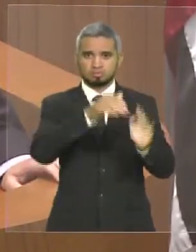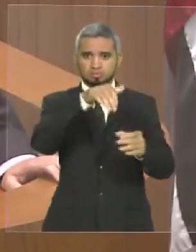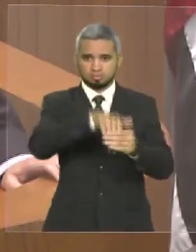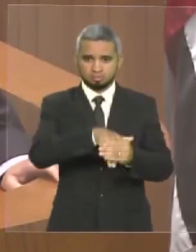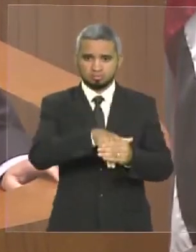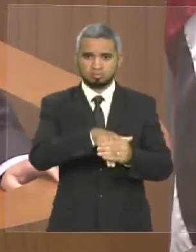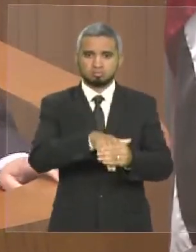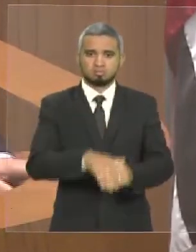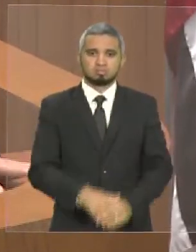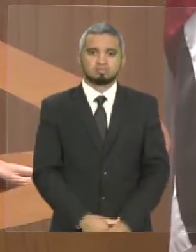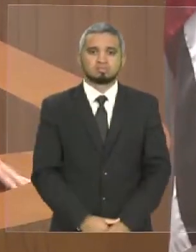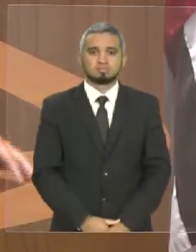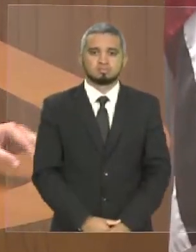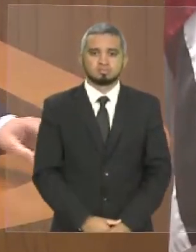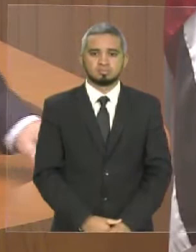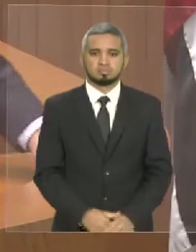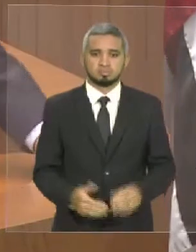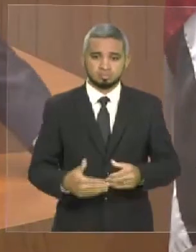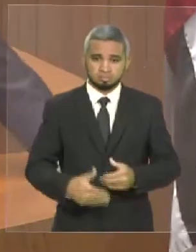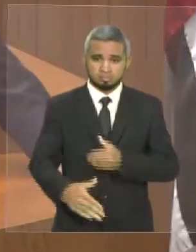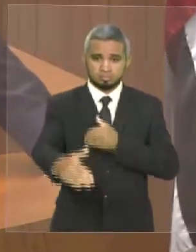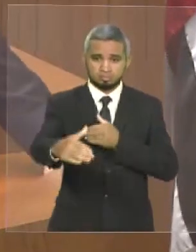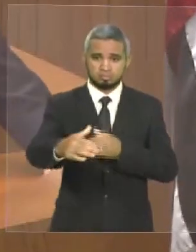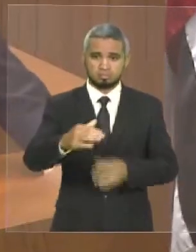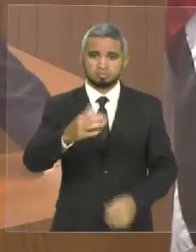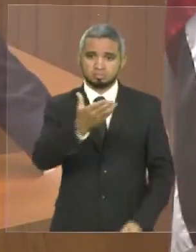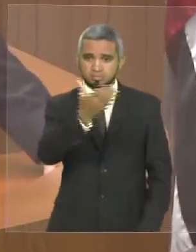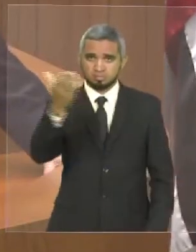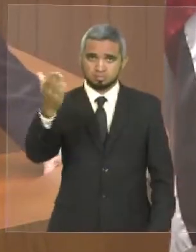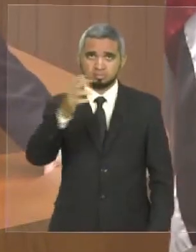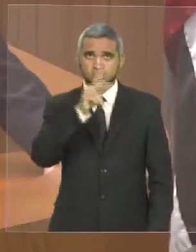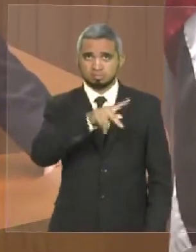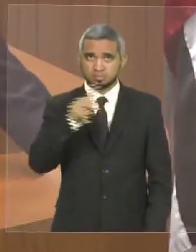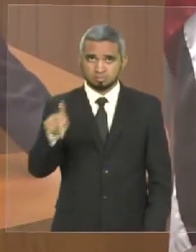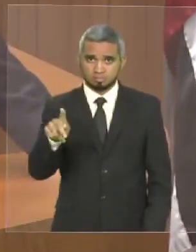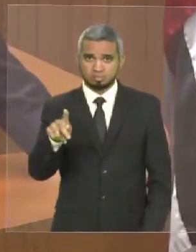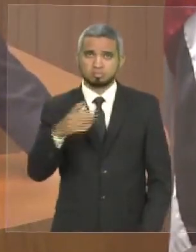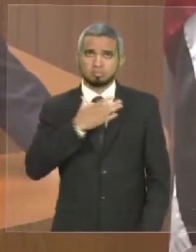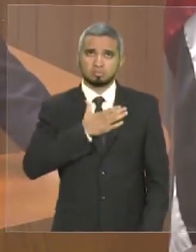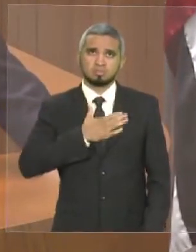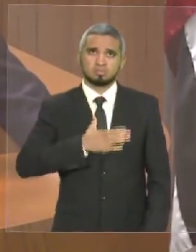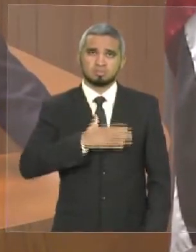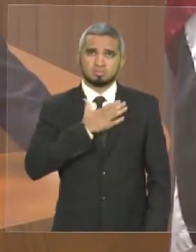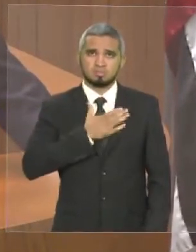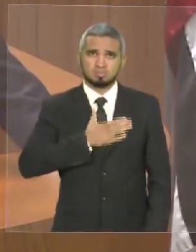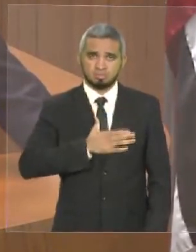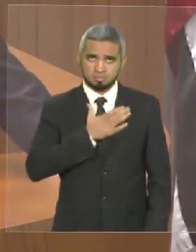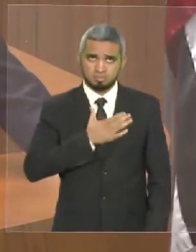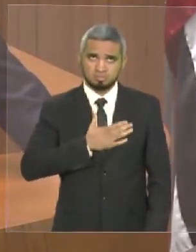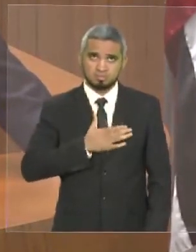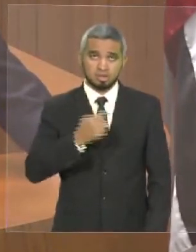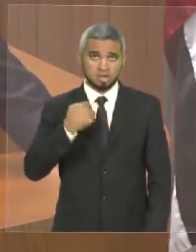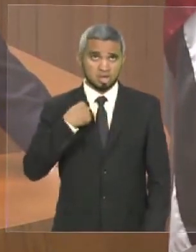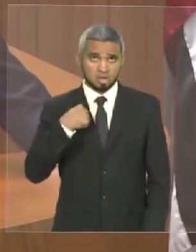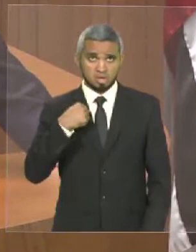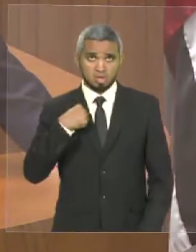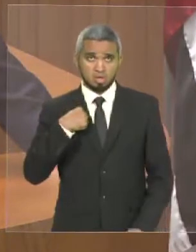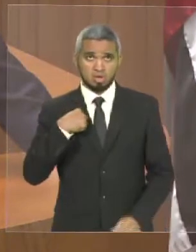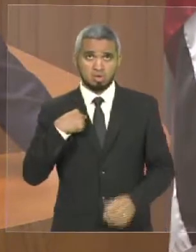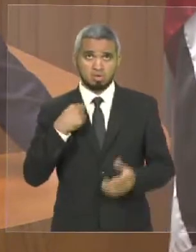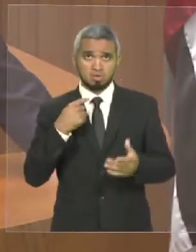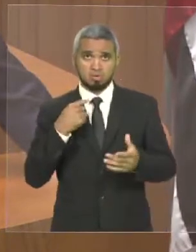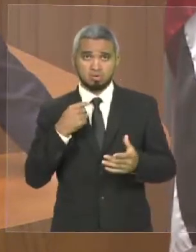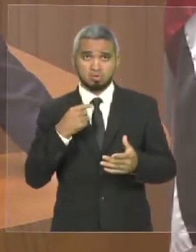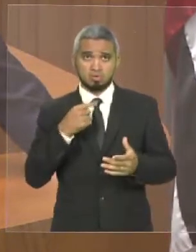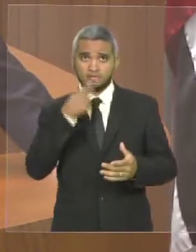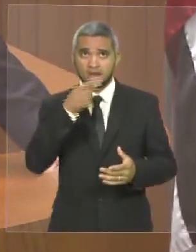hoje. Daqui a pouco, senhores educadores, fiquem tranquilos, porque eu não vou adiantar o mérito da questão. Nós teremos